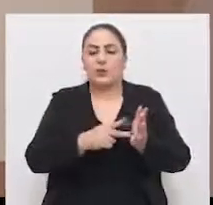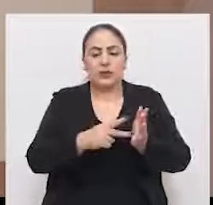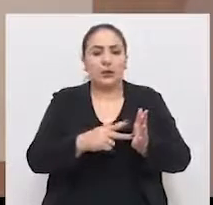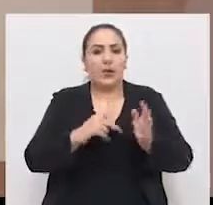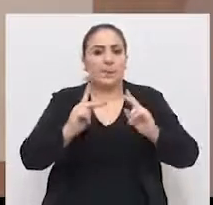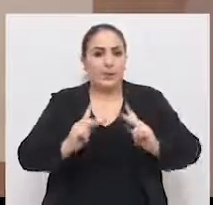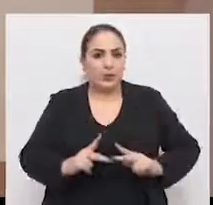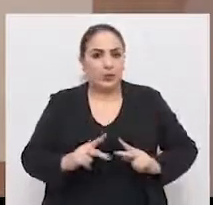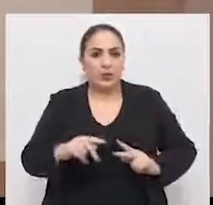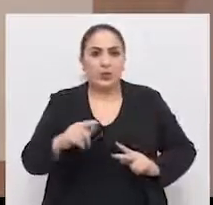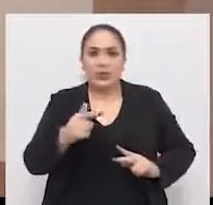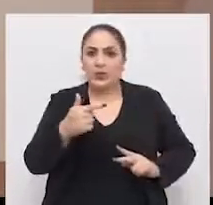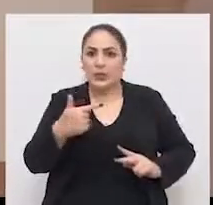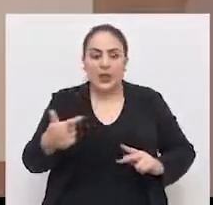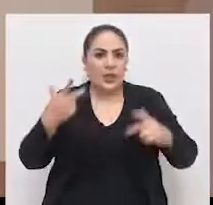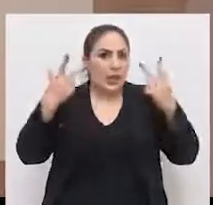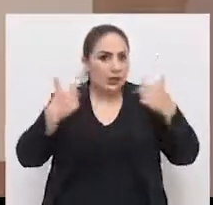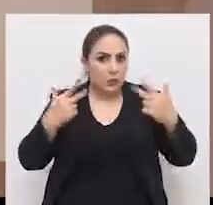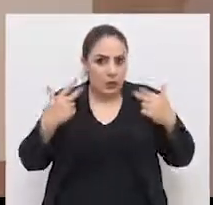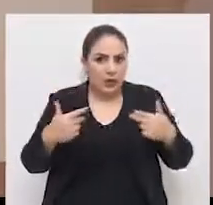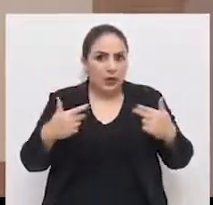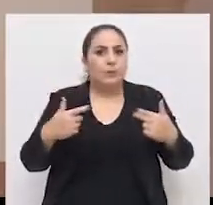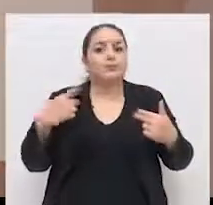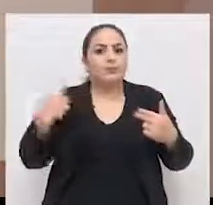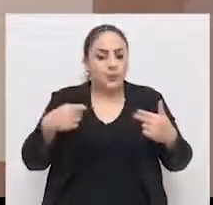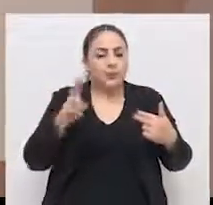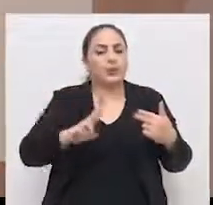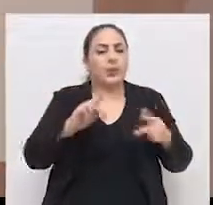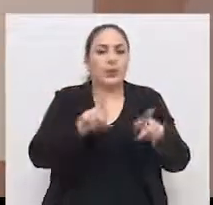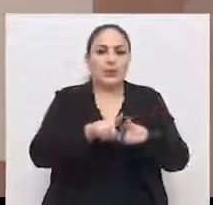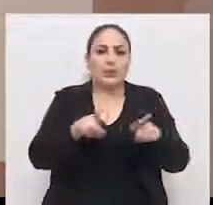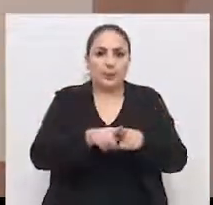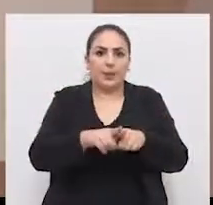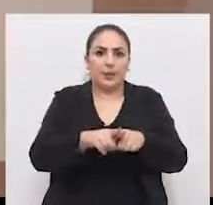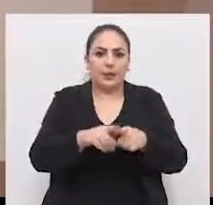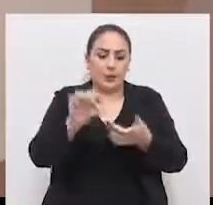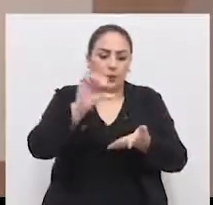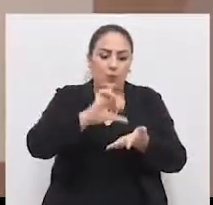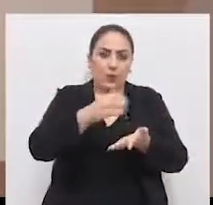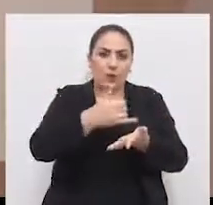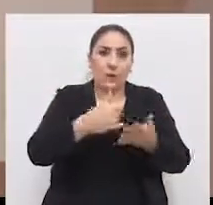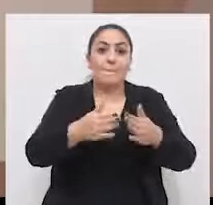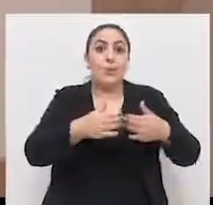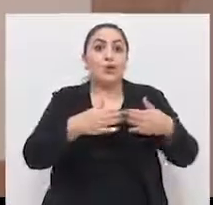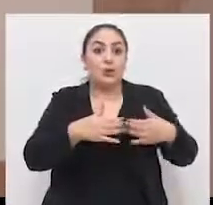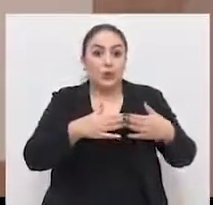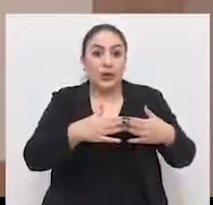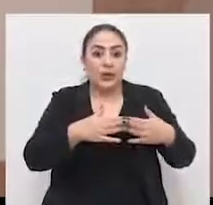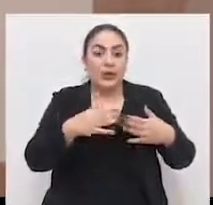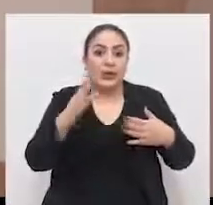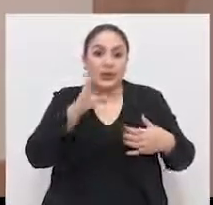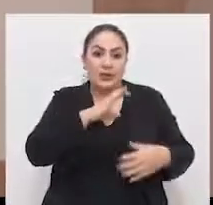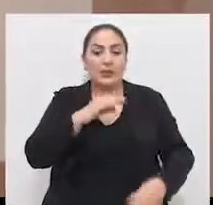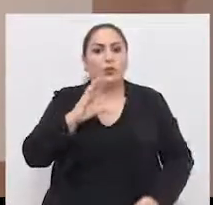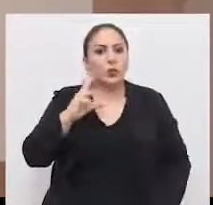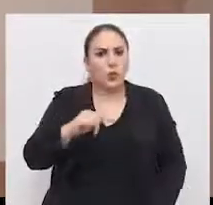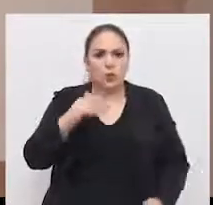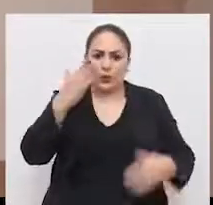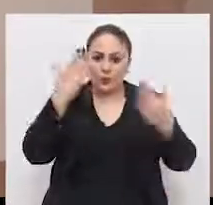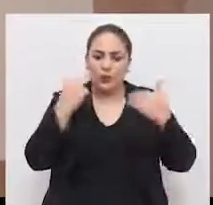isso não quer dizer que quem usa o cabelo natural não deva usar também. porque afinal de contas todo cabelo tem